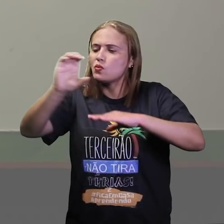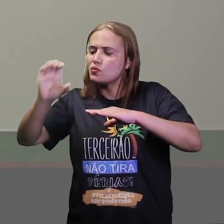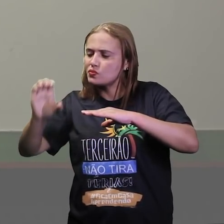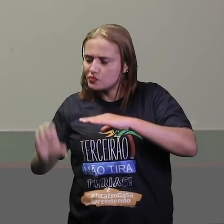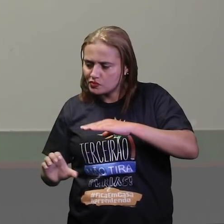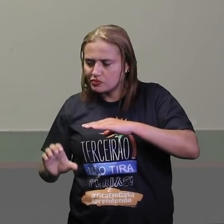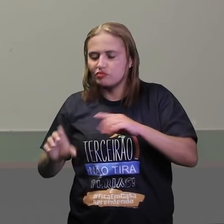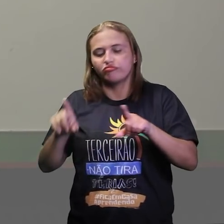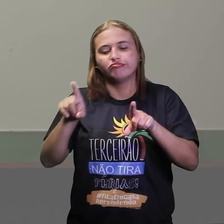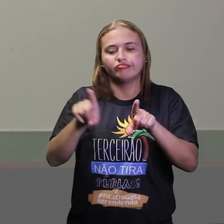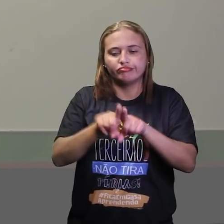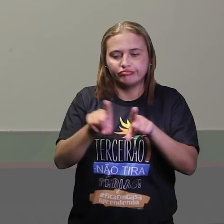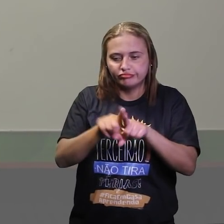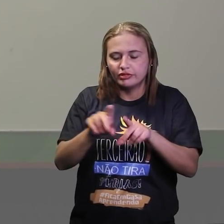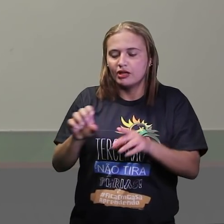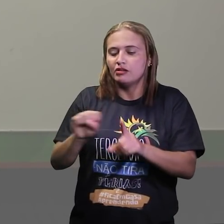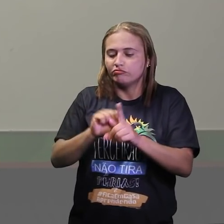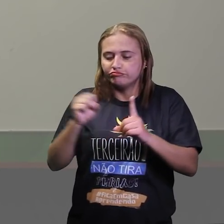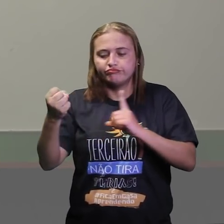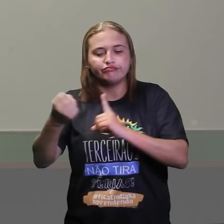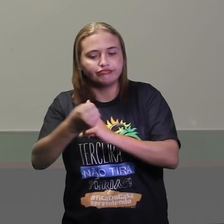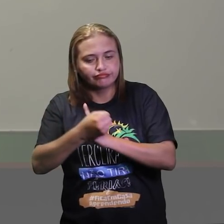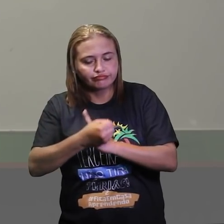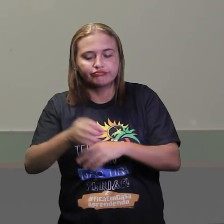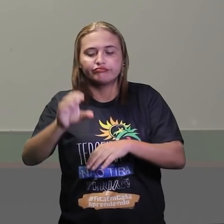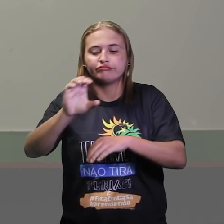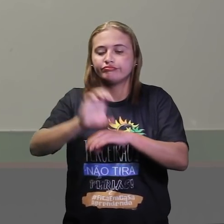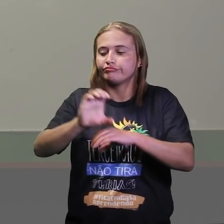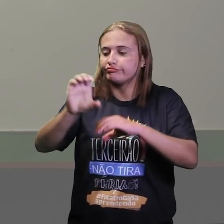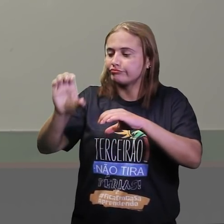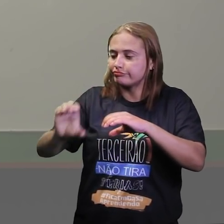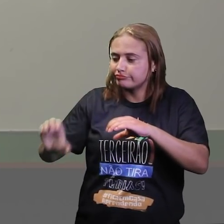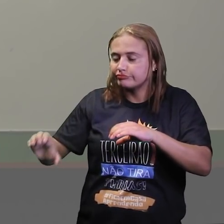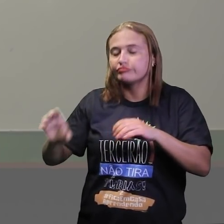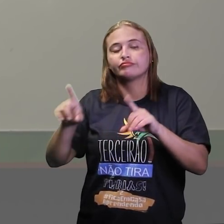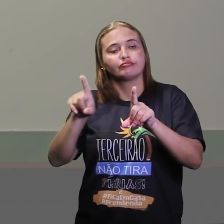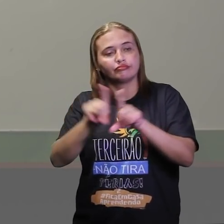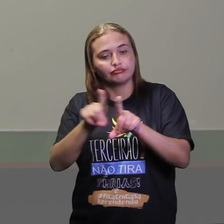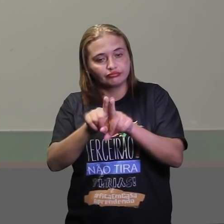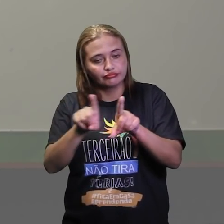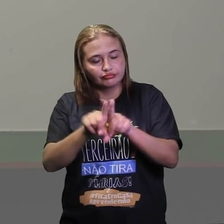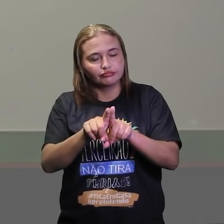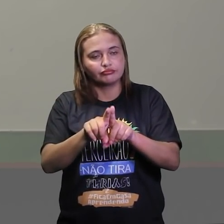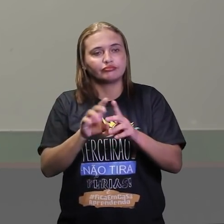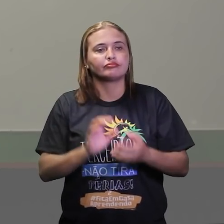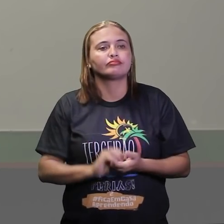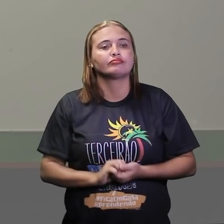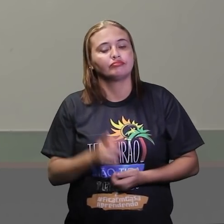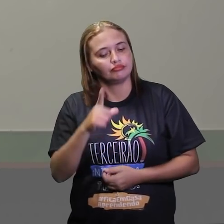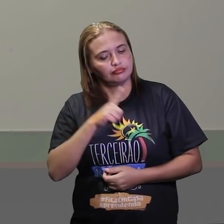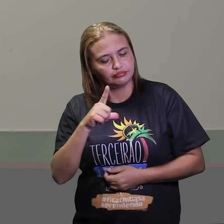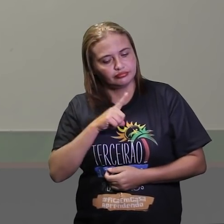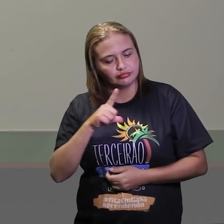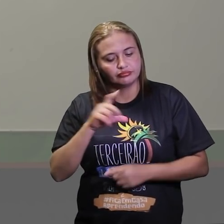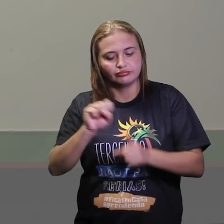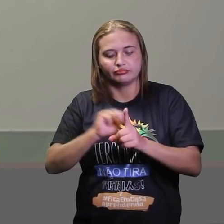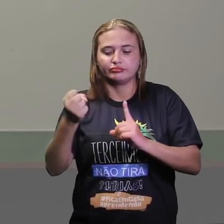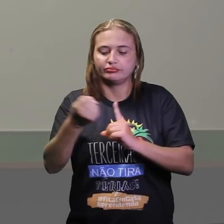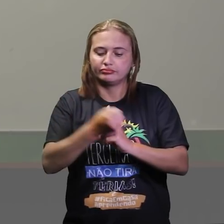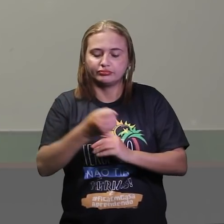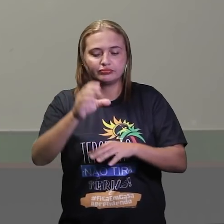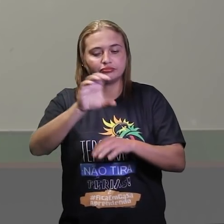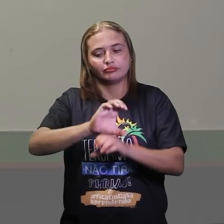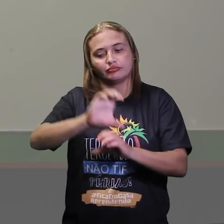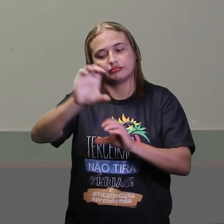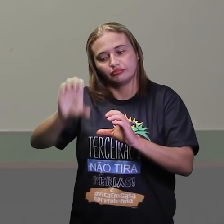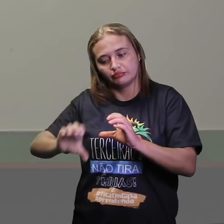instituir a sociedade civil. Olha aqui, presta atenção, toma cuidado. Então, aqui nós temos a sociedade civil,